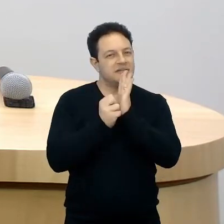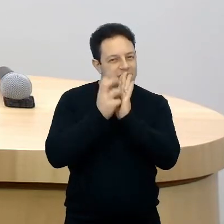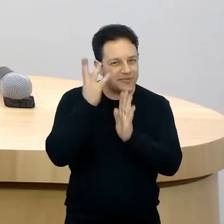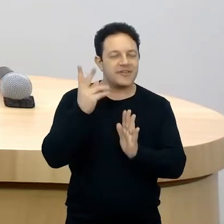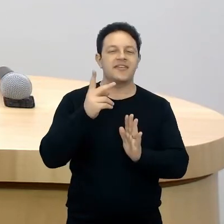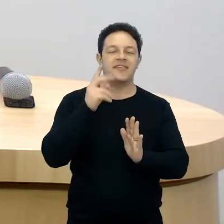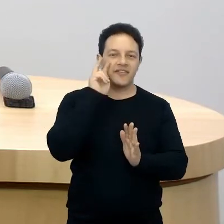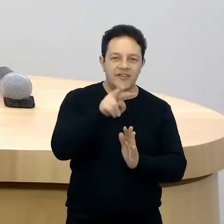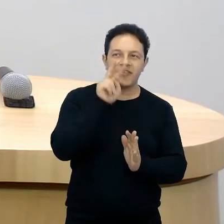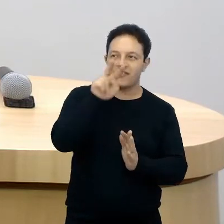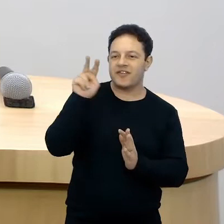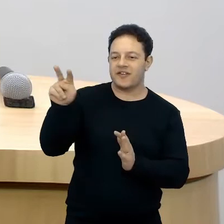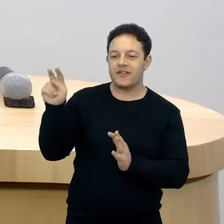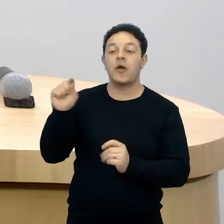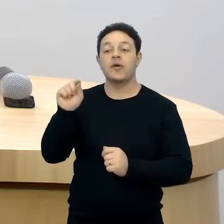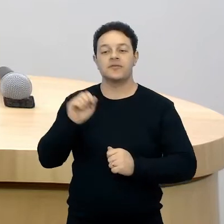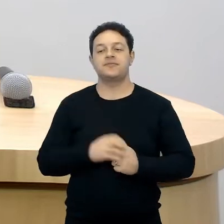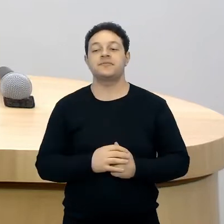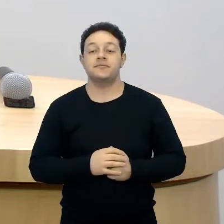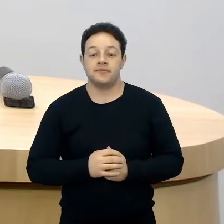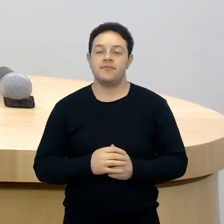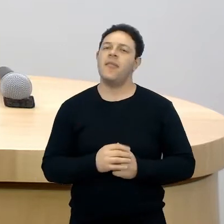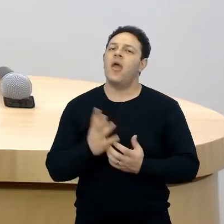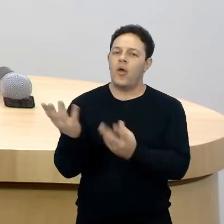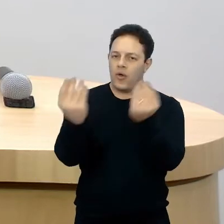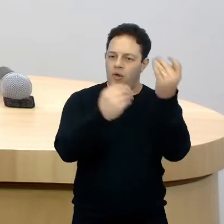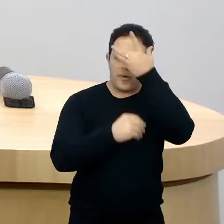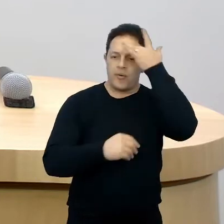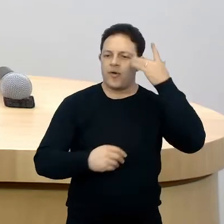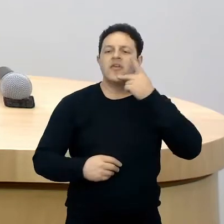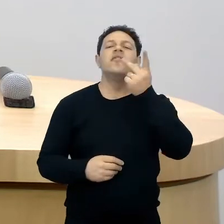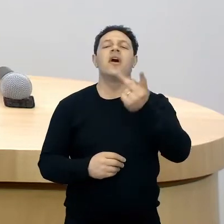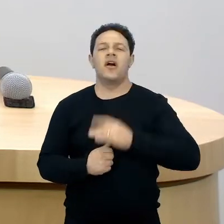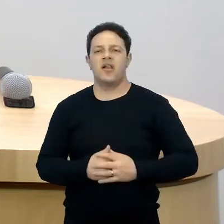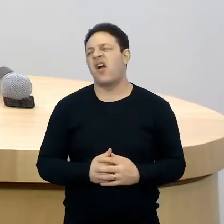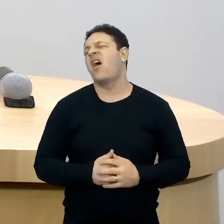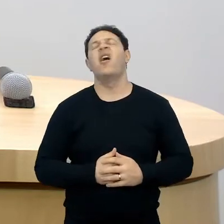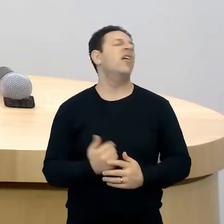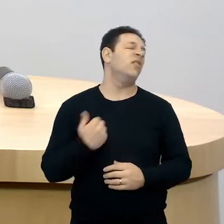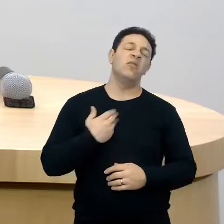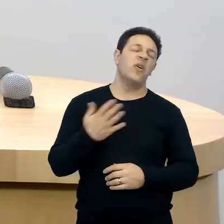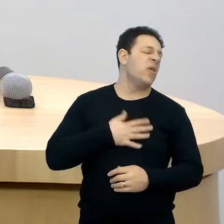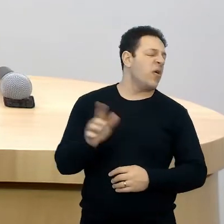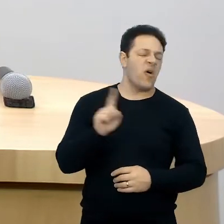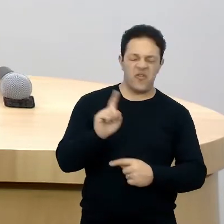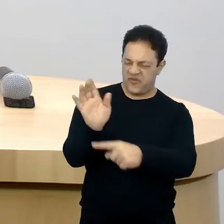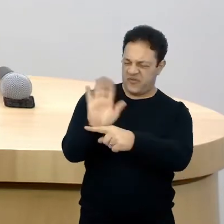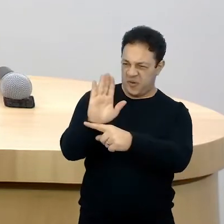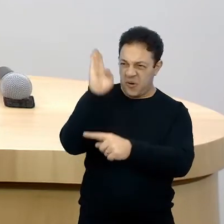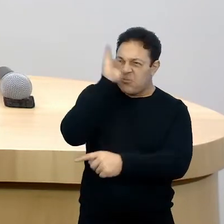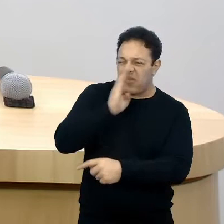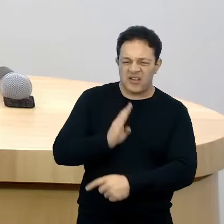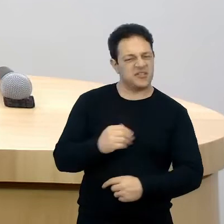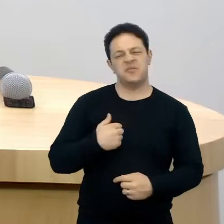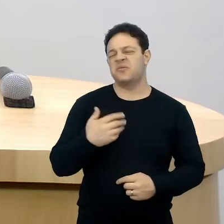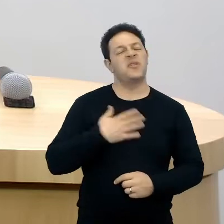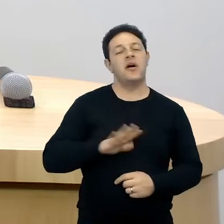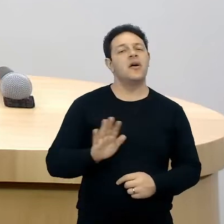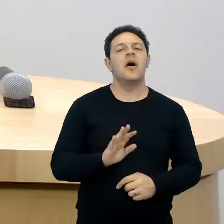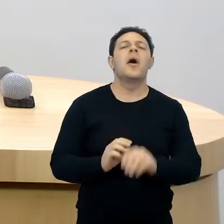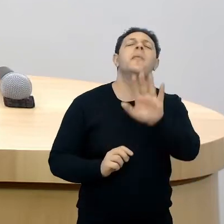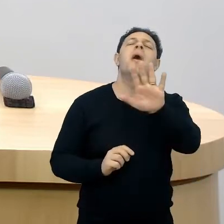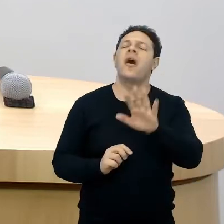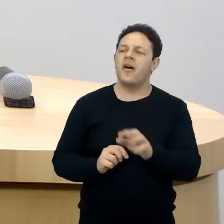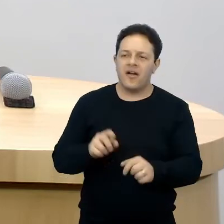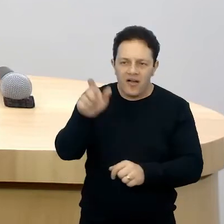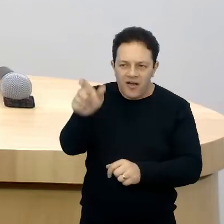acontecer. Muita gente fala, eu não gosto de filme brasileiro. E aí você descobre que a pessoa não gosta